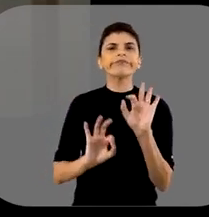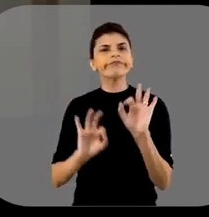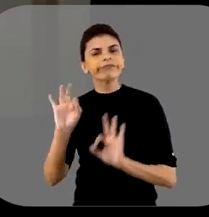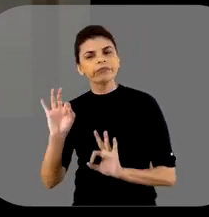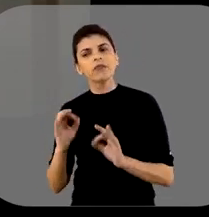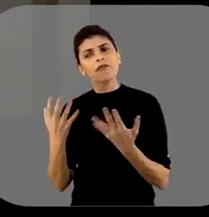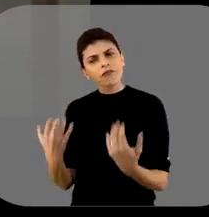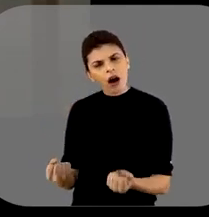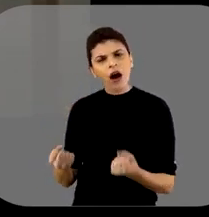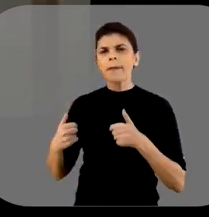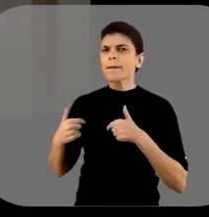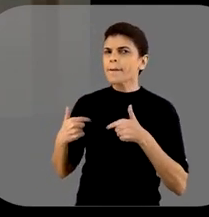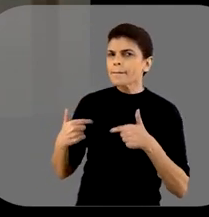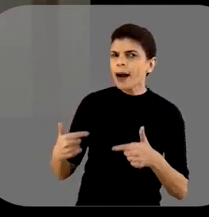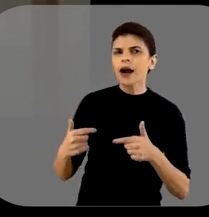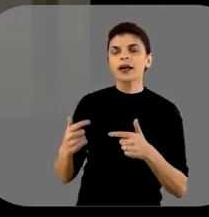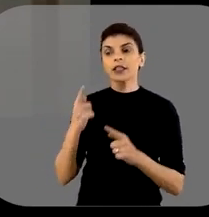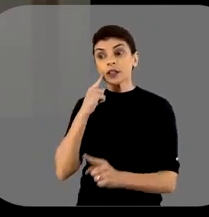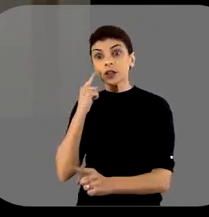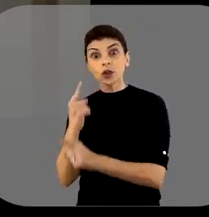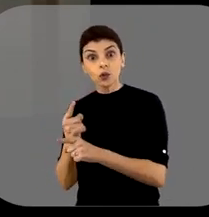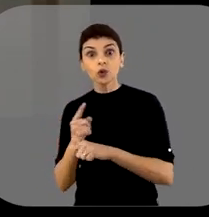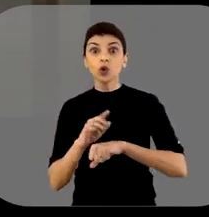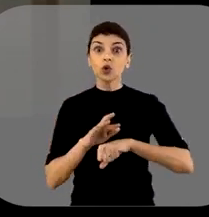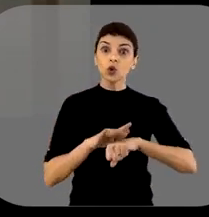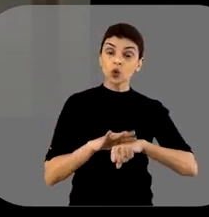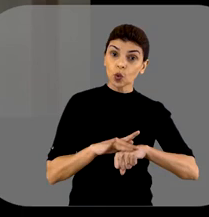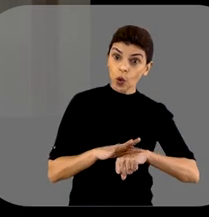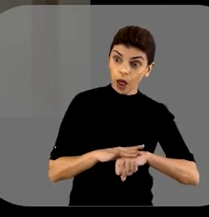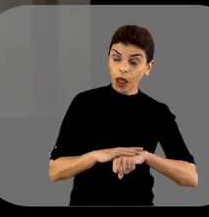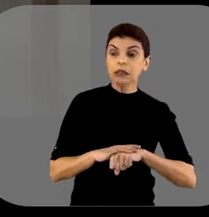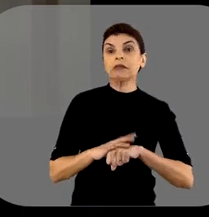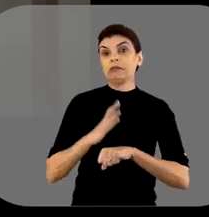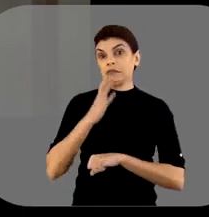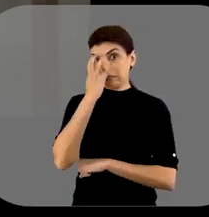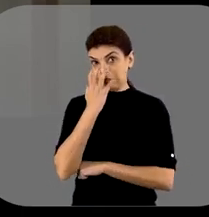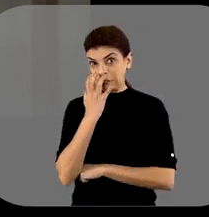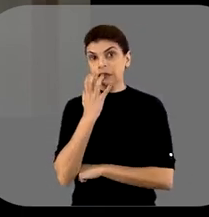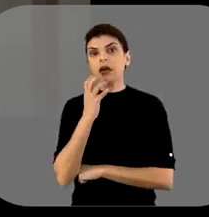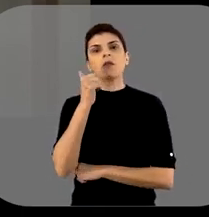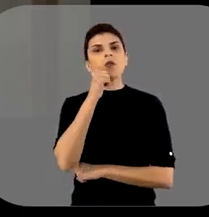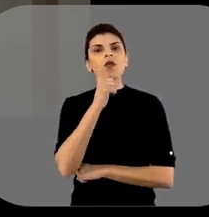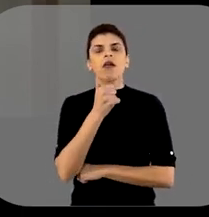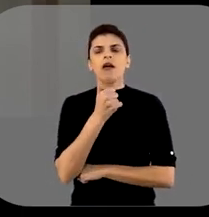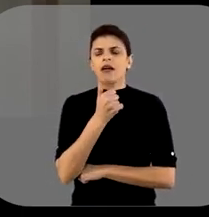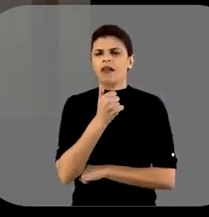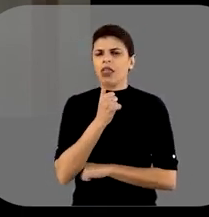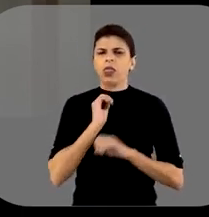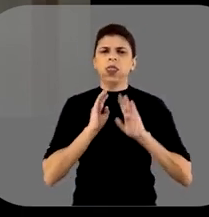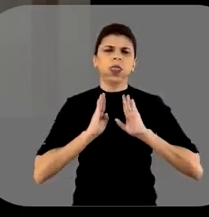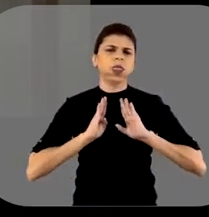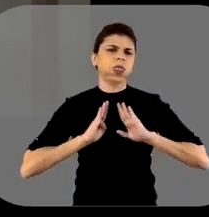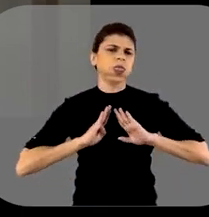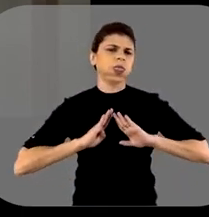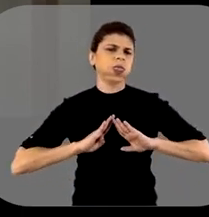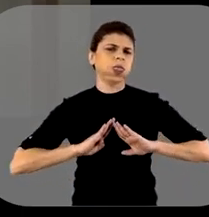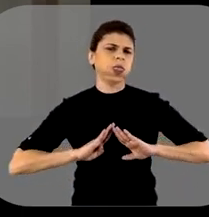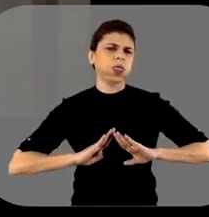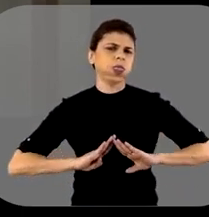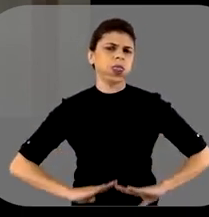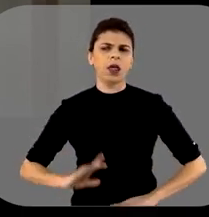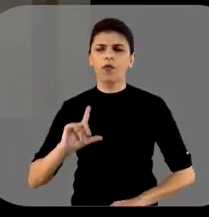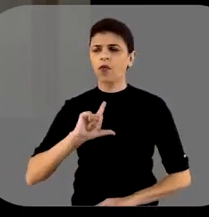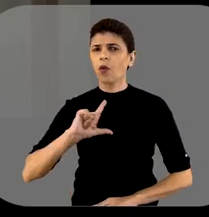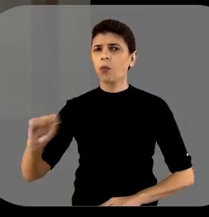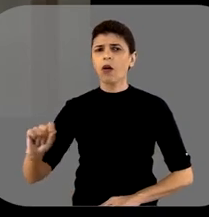gente constrói? E descobriu um diagnóstico de uma doença que era crônica, né? Então a mulher saiu arrasada do